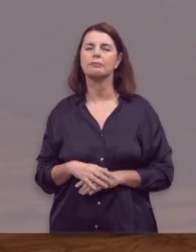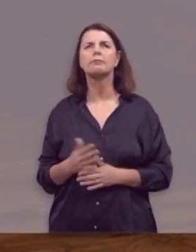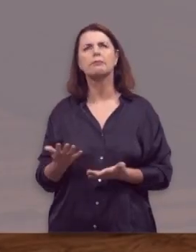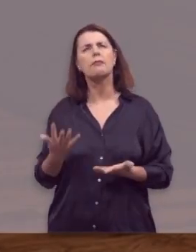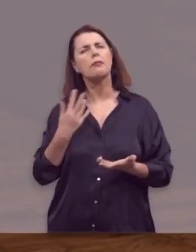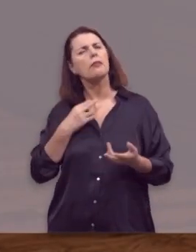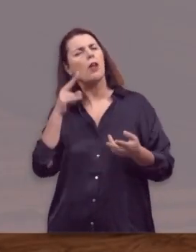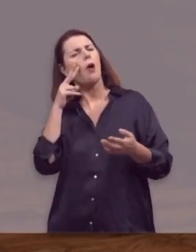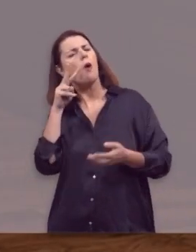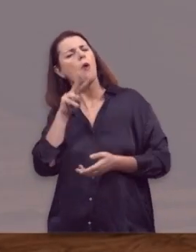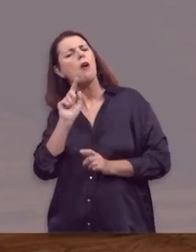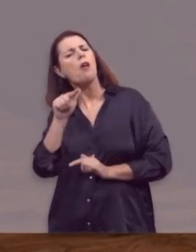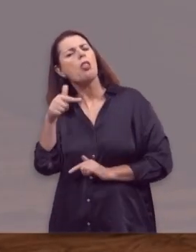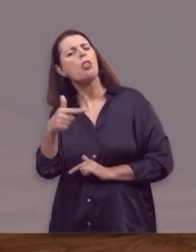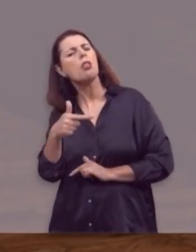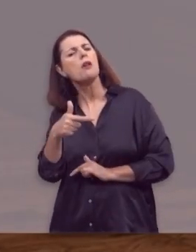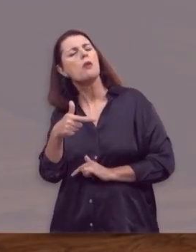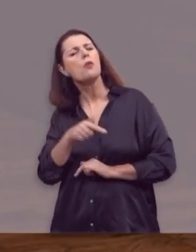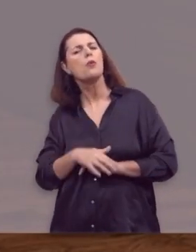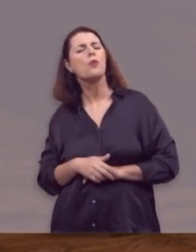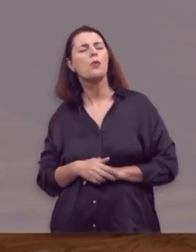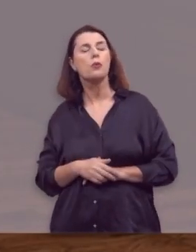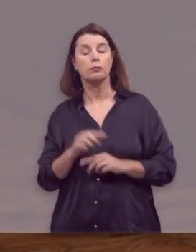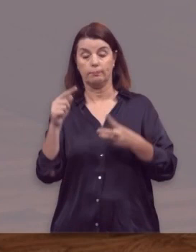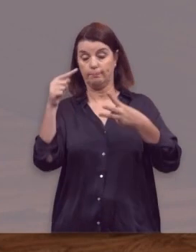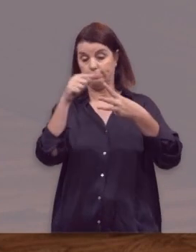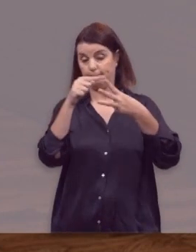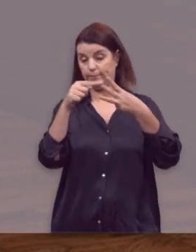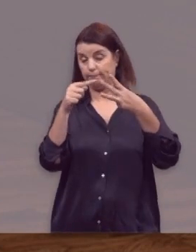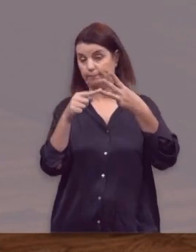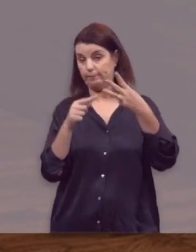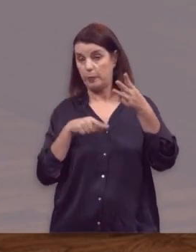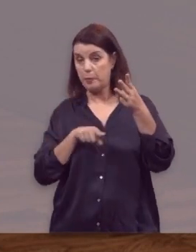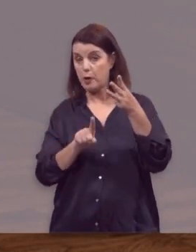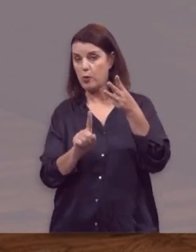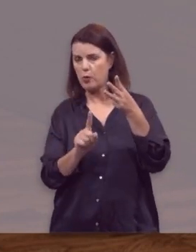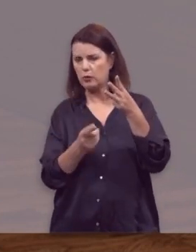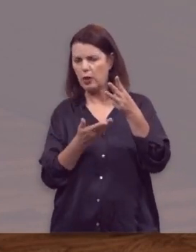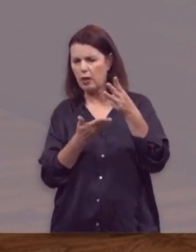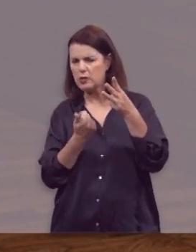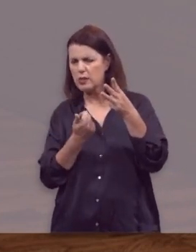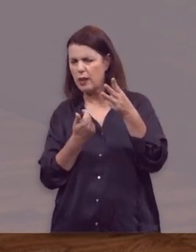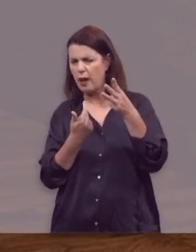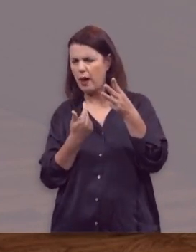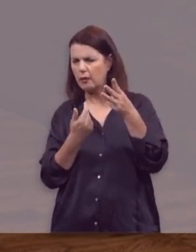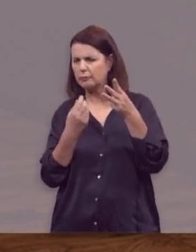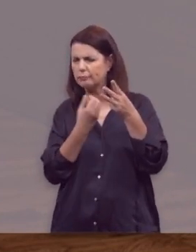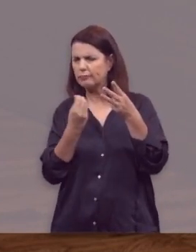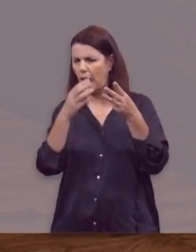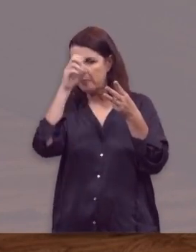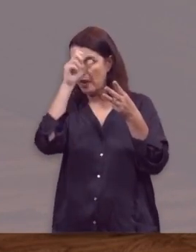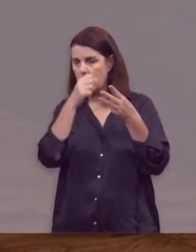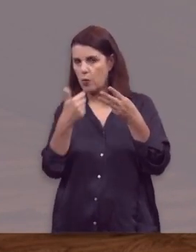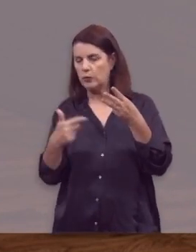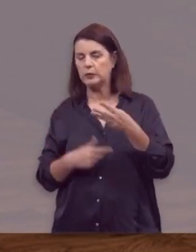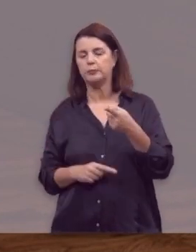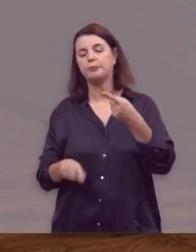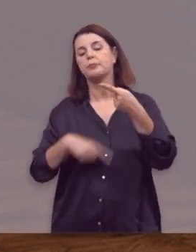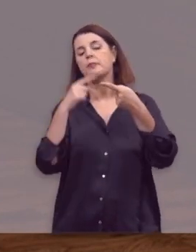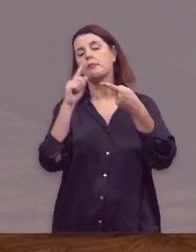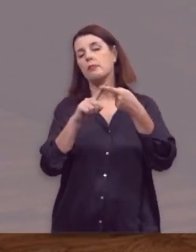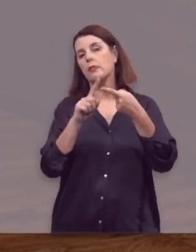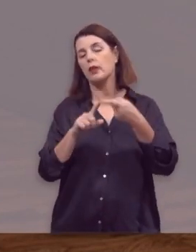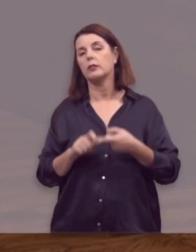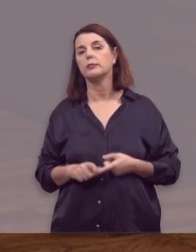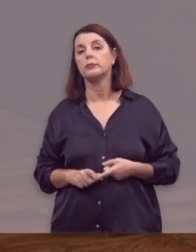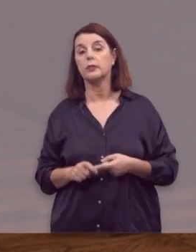Vamos olhar então estas 3 perguntas e tirar daqui algumas lições. Em primeiro lugar,